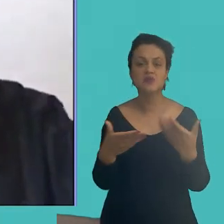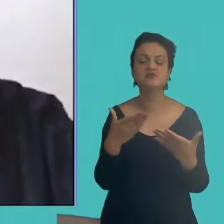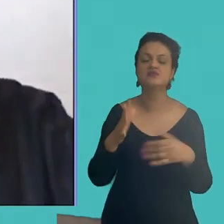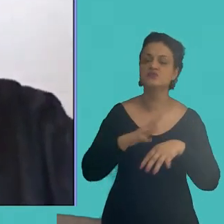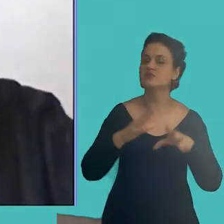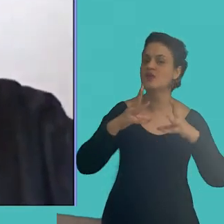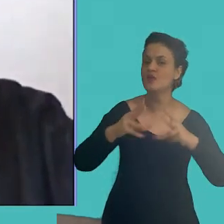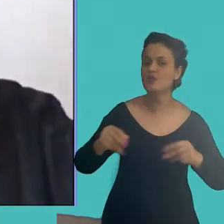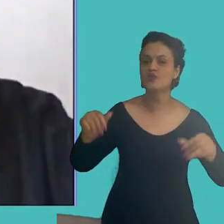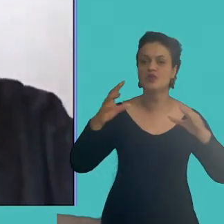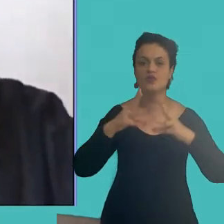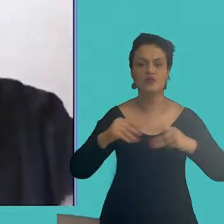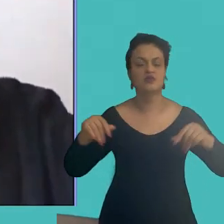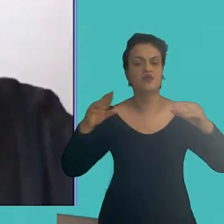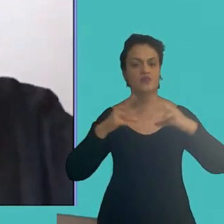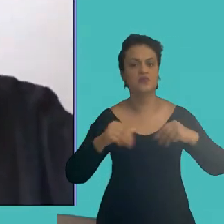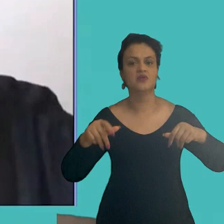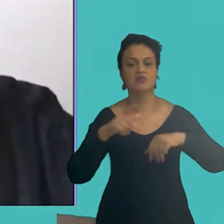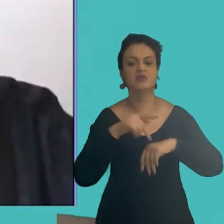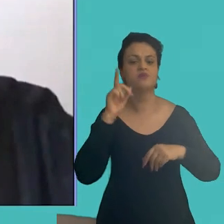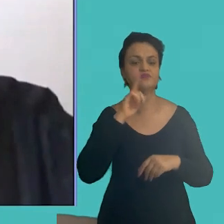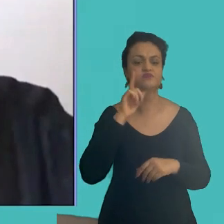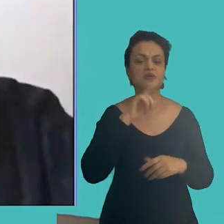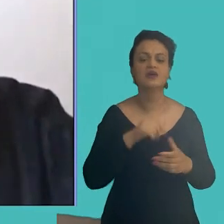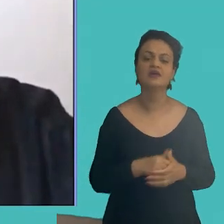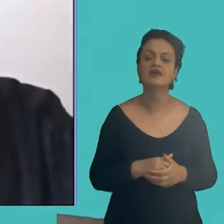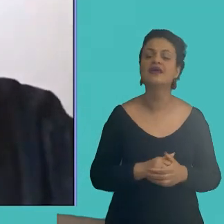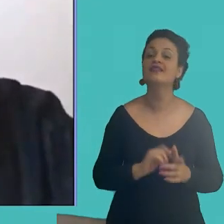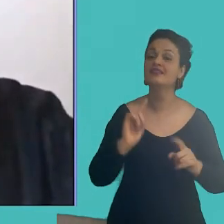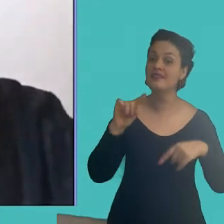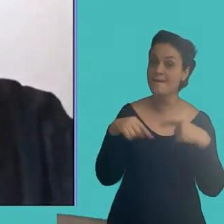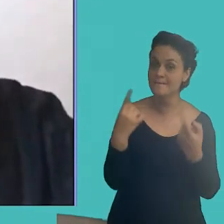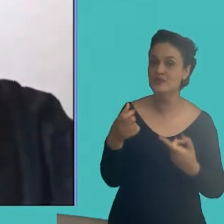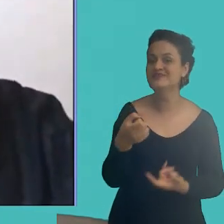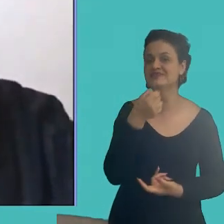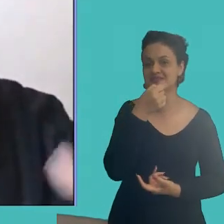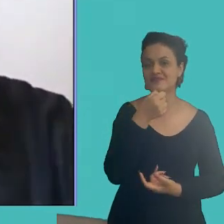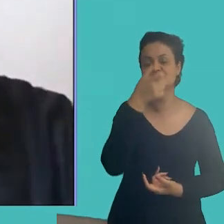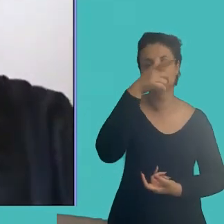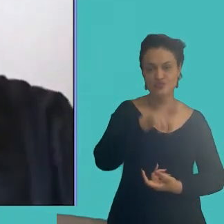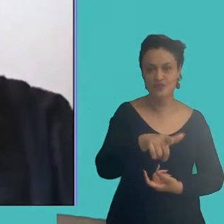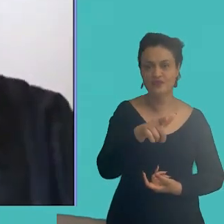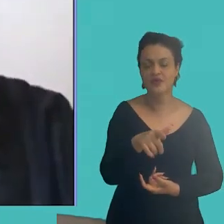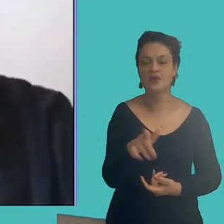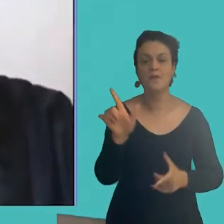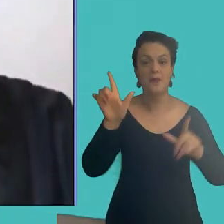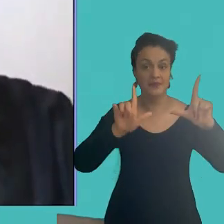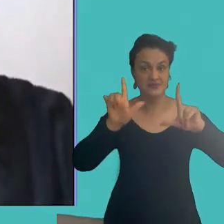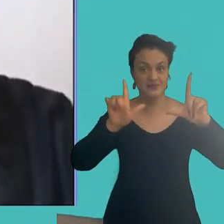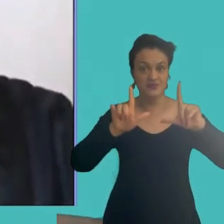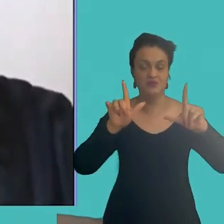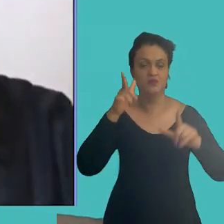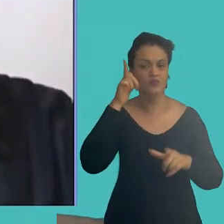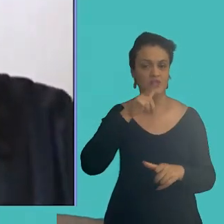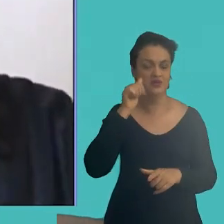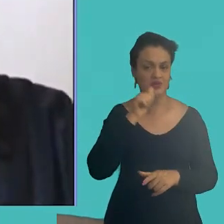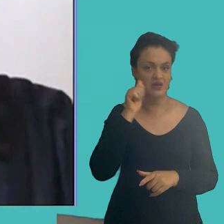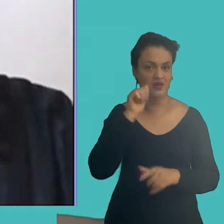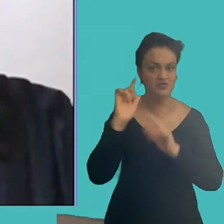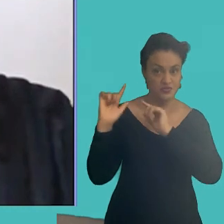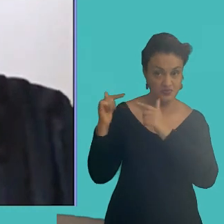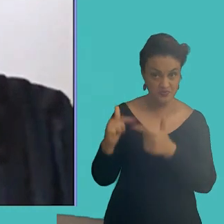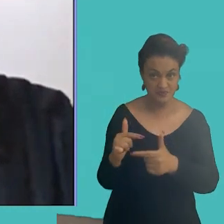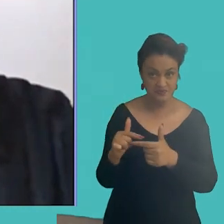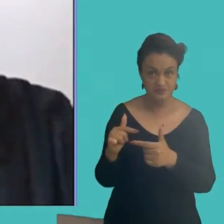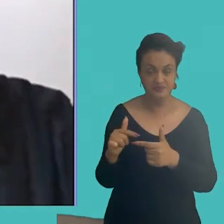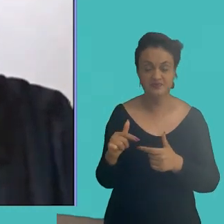país, ou seja, nos Estados Unidos. Depois, uma nova entrevista, dessa vez com uma apresentadora conservadora, Candace Owens, o Trump